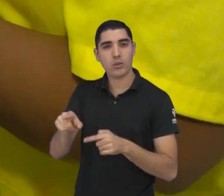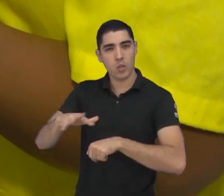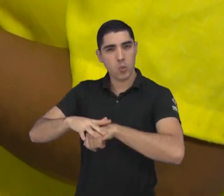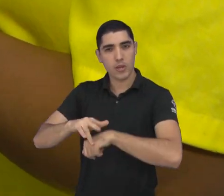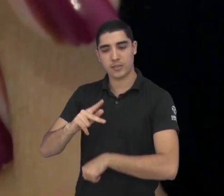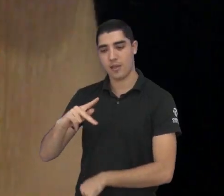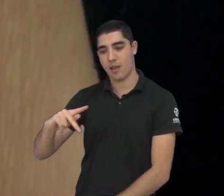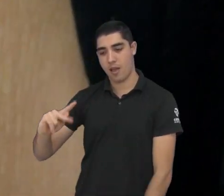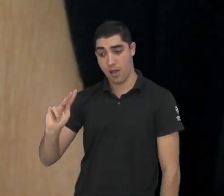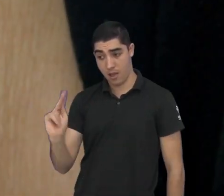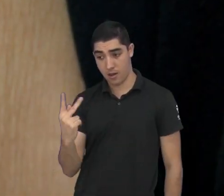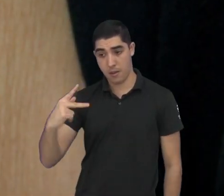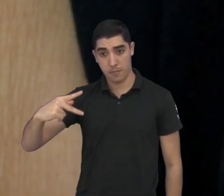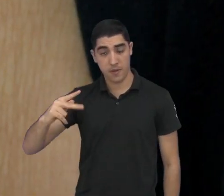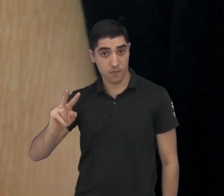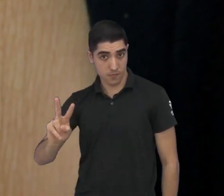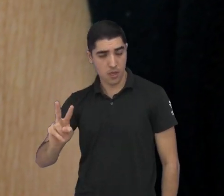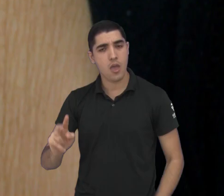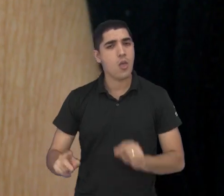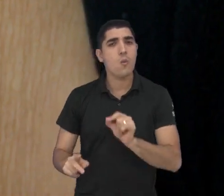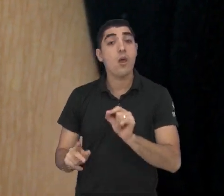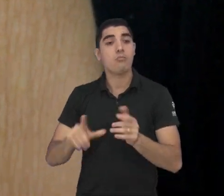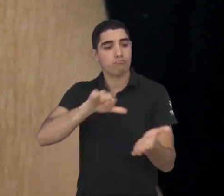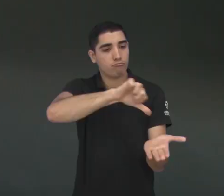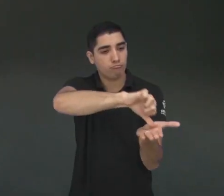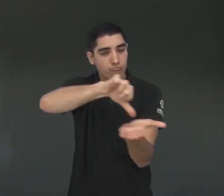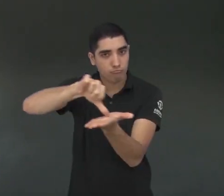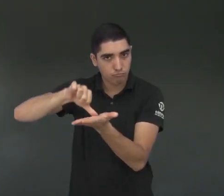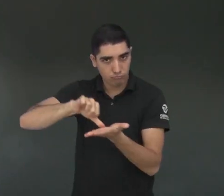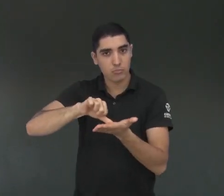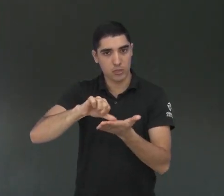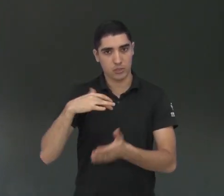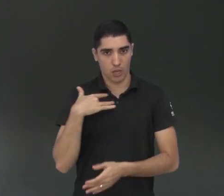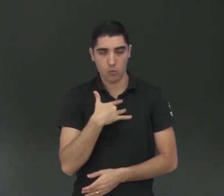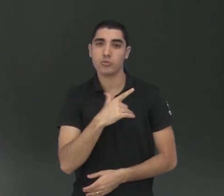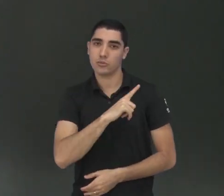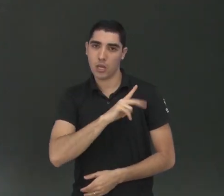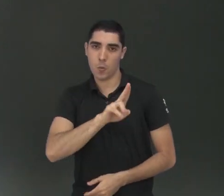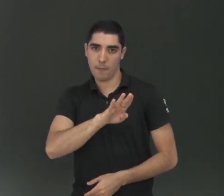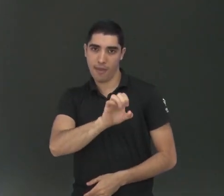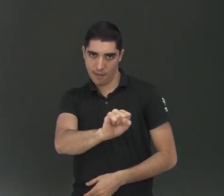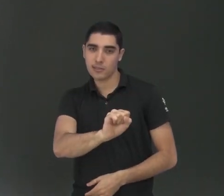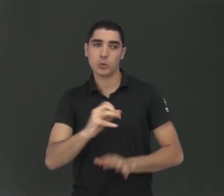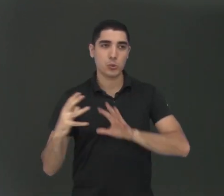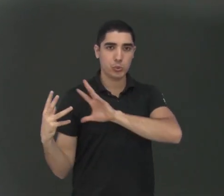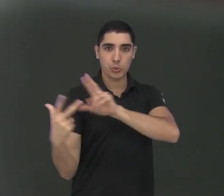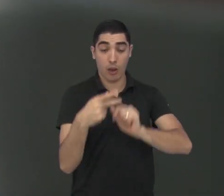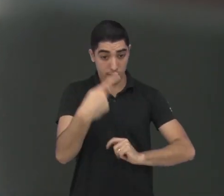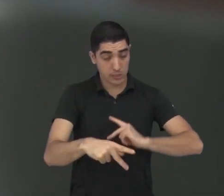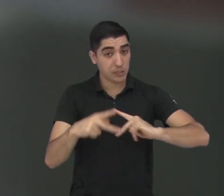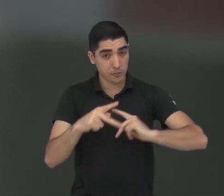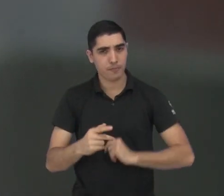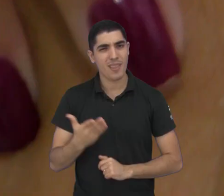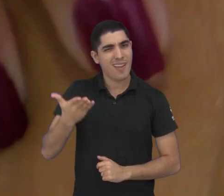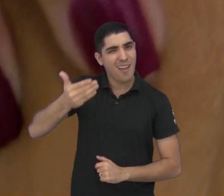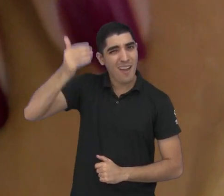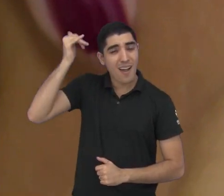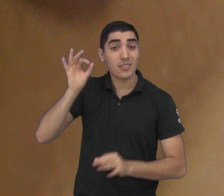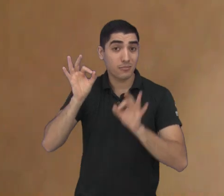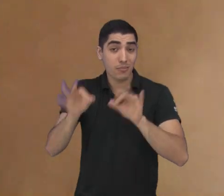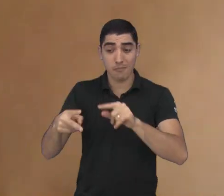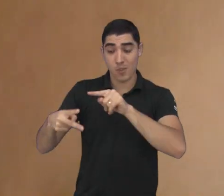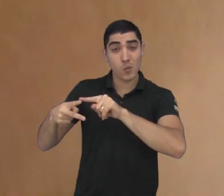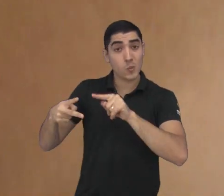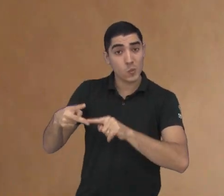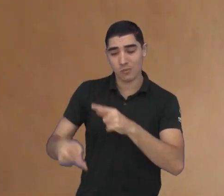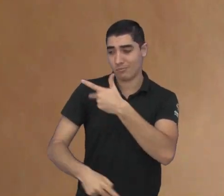o HPV já começou a ser adotado nas unidades básicas de saúde de São José dos Campos. A